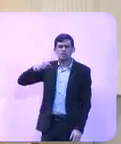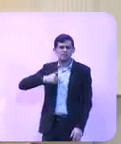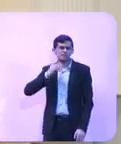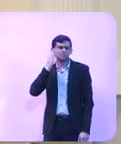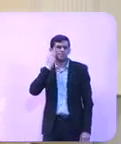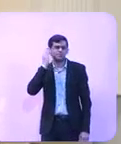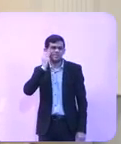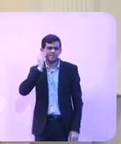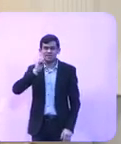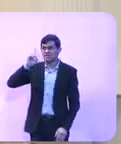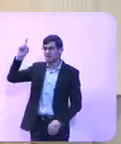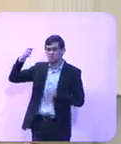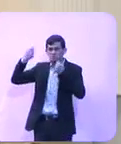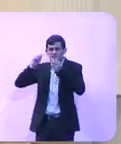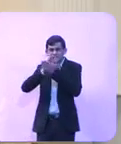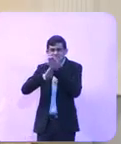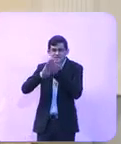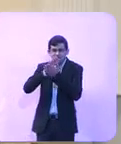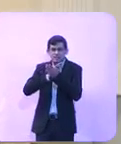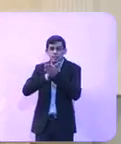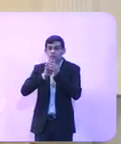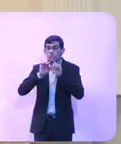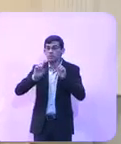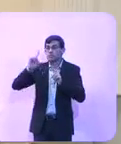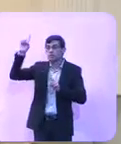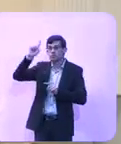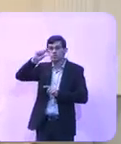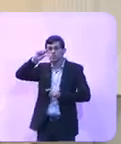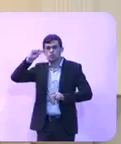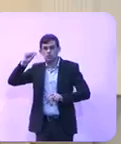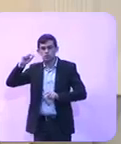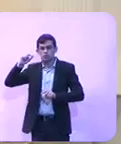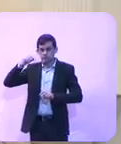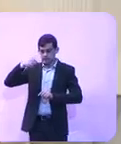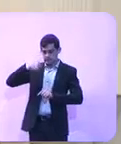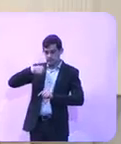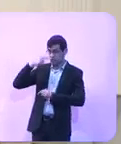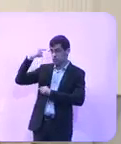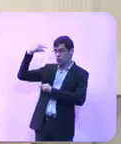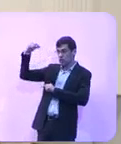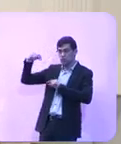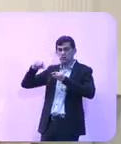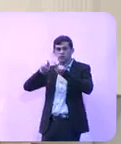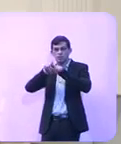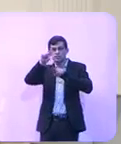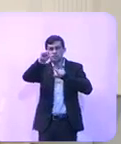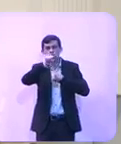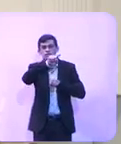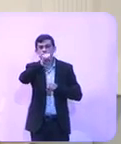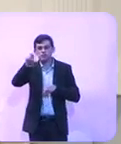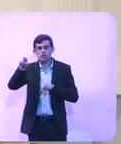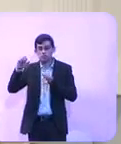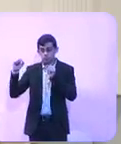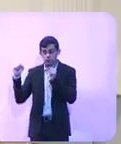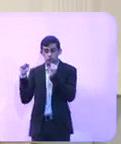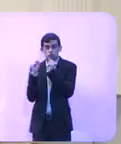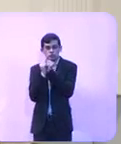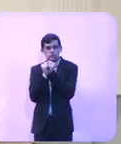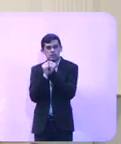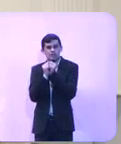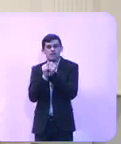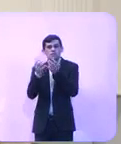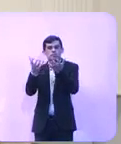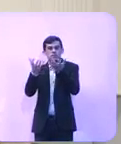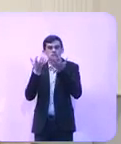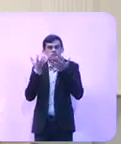nada nem de ninguém, mas Ele escolheu chamar-nos para sermos seus parceiros. E então eu quero entrar junto